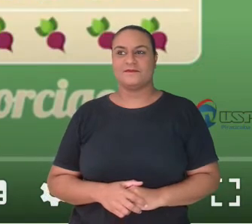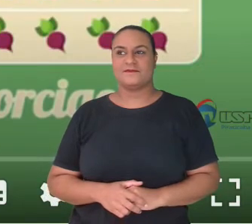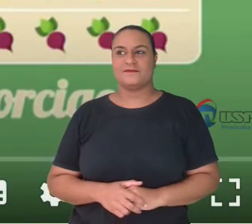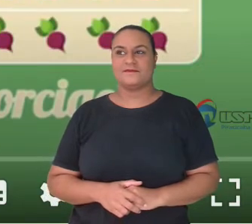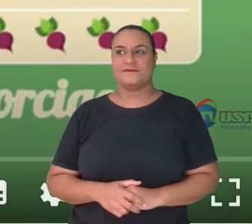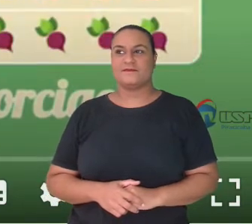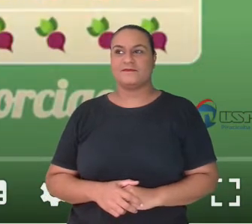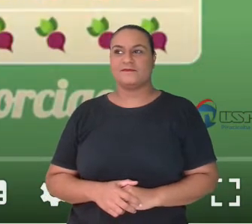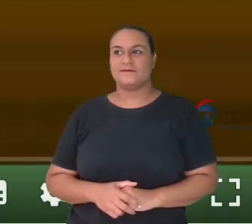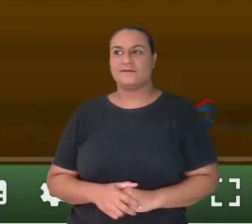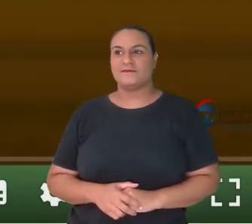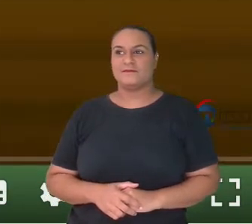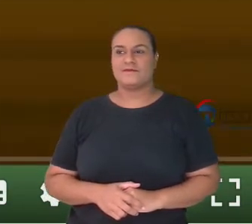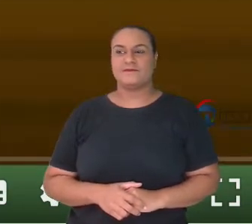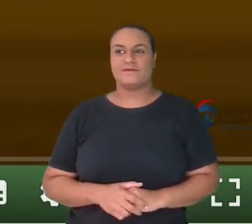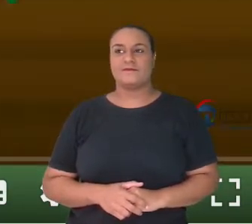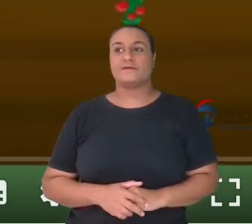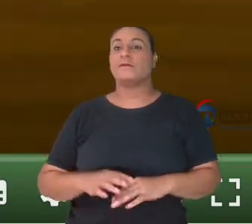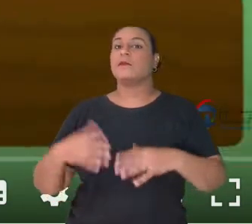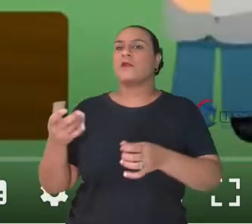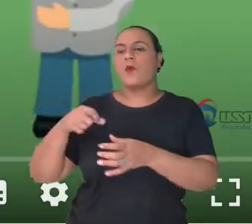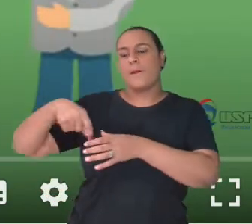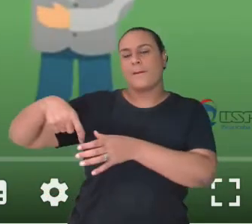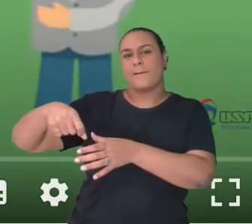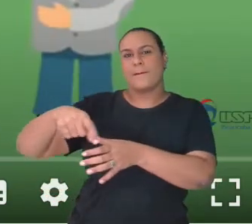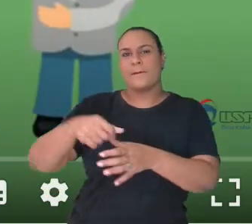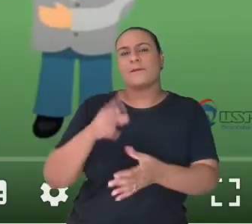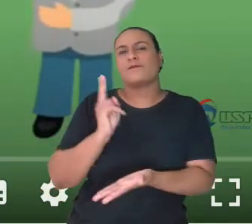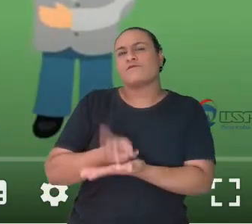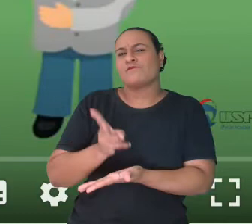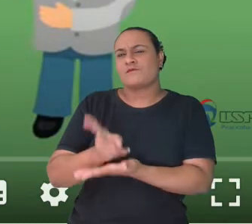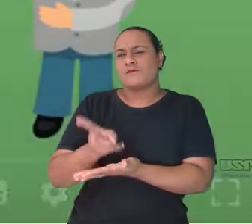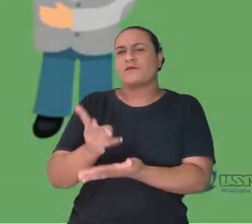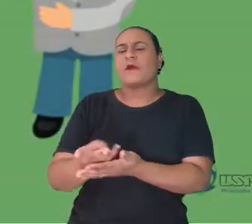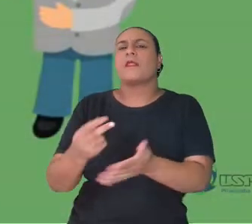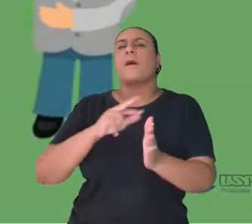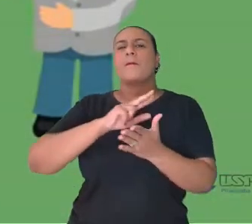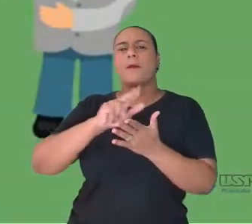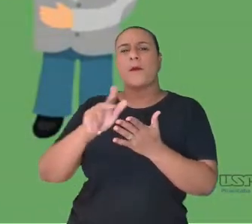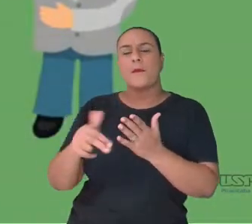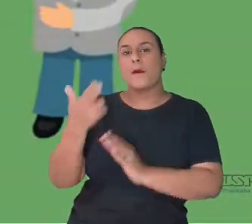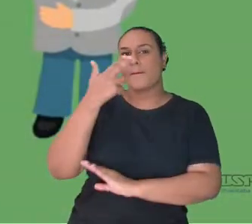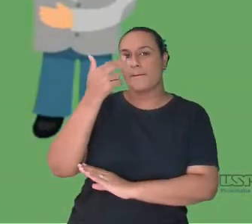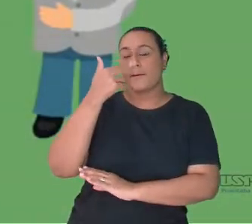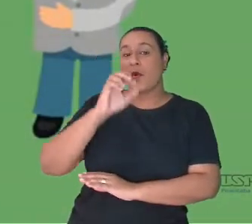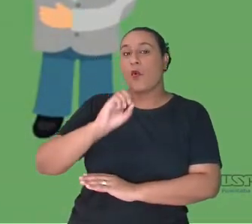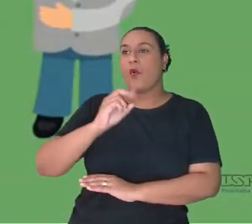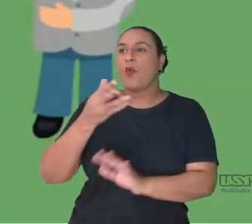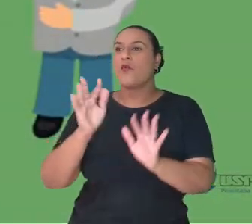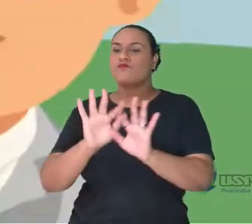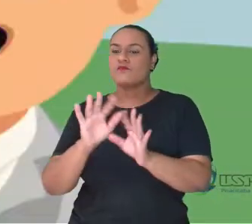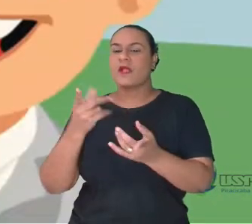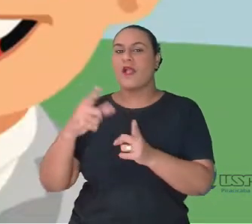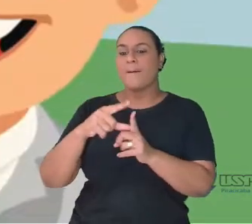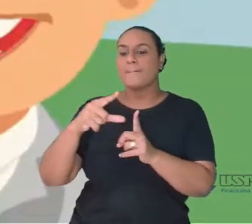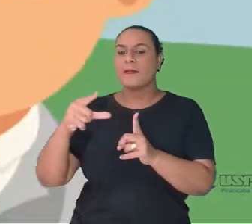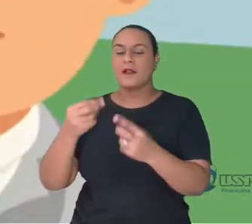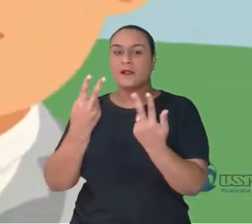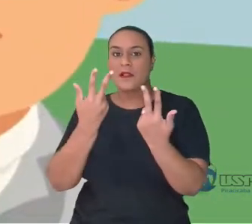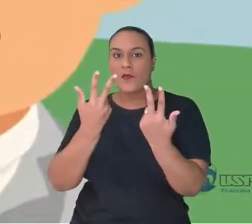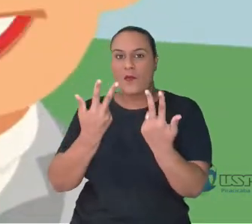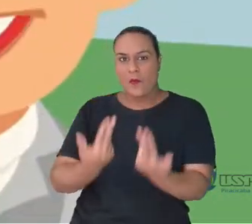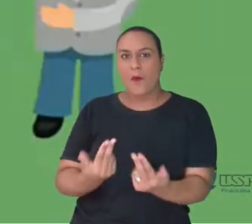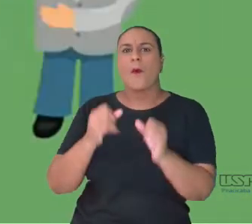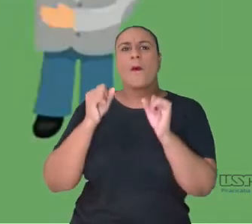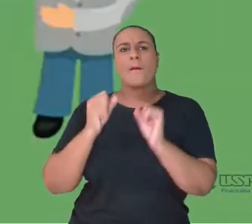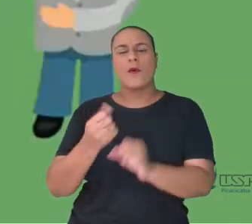E consorciação. O plantio contínuo de uma mesma espécie ou da mesma família de plantas pode fazer com